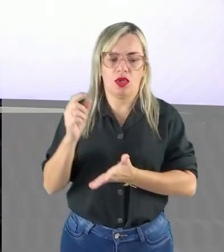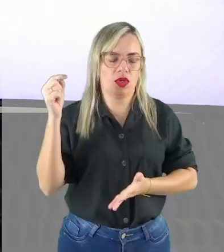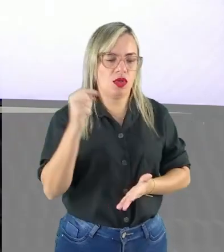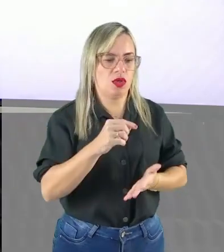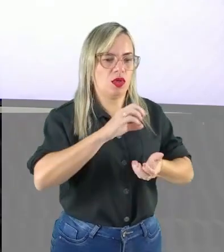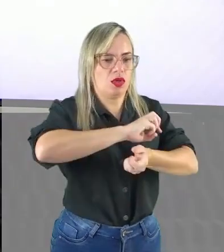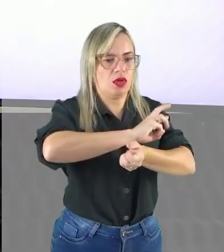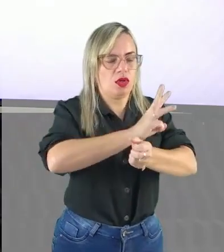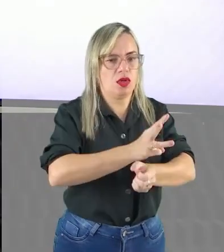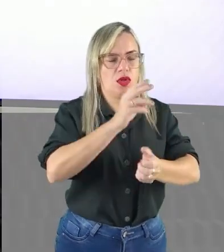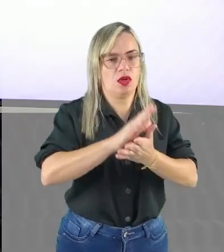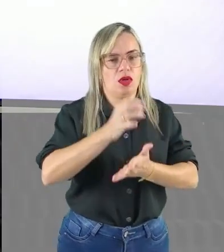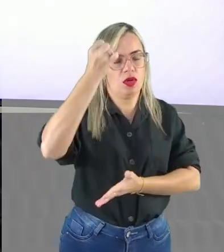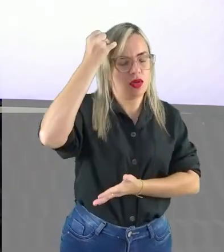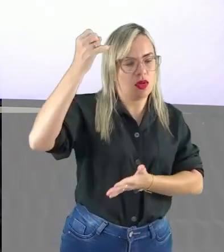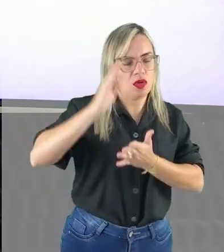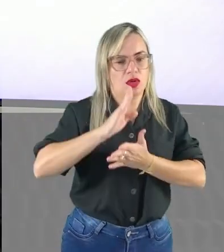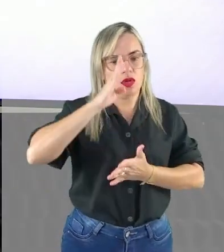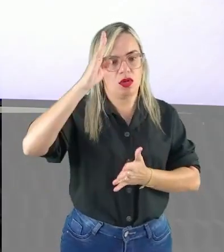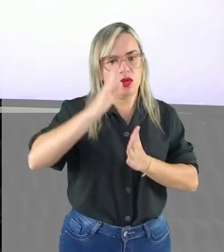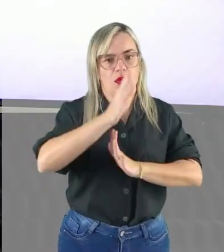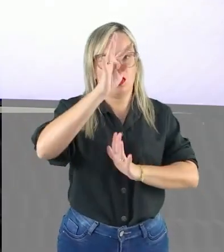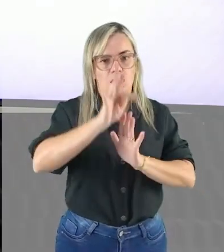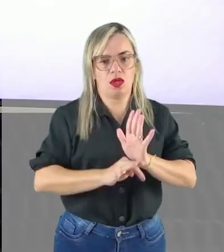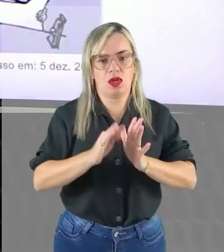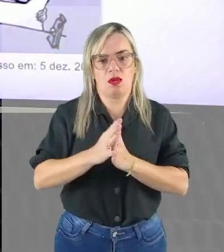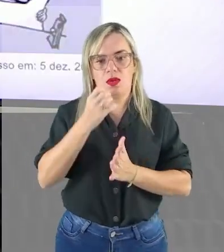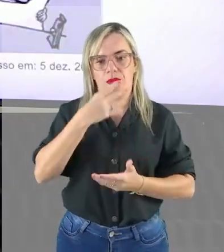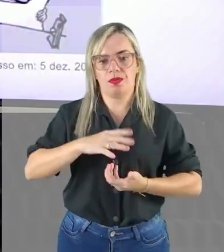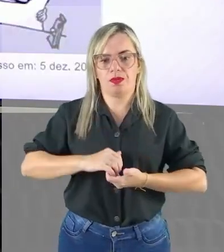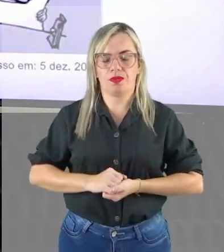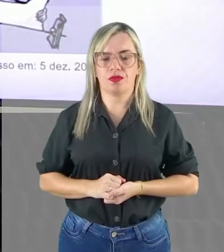Fala de uma ideia principal do texto, tá bom?